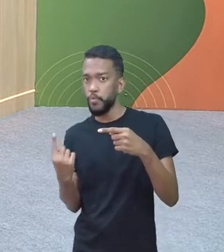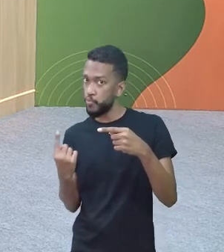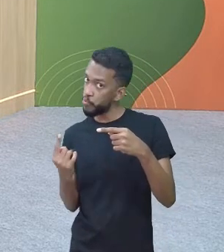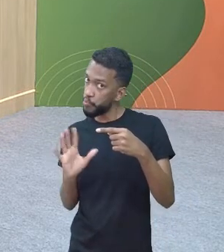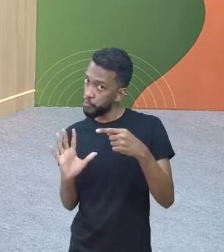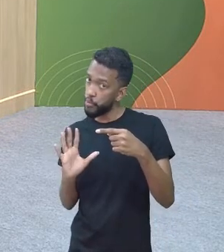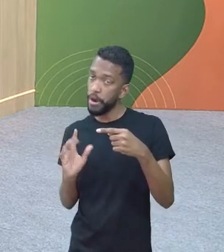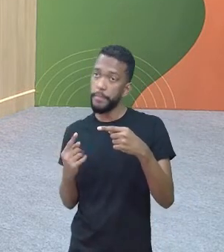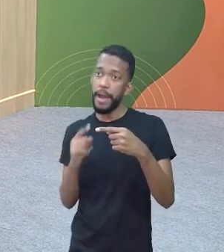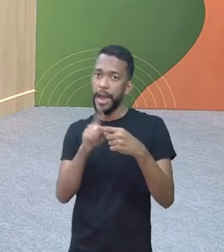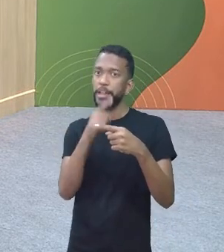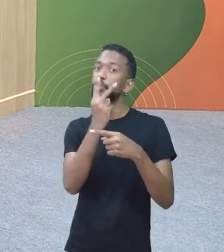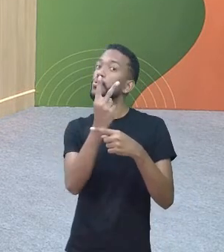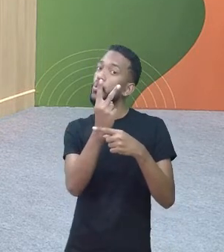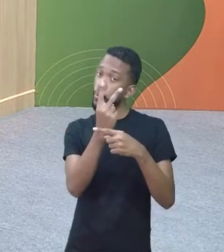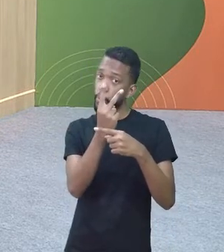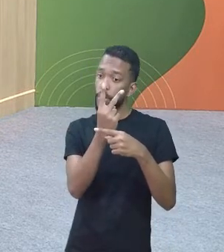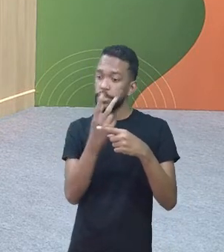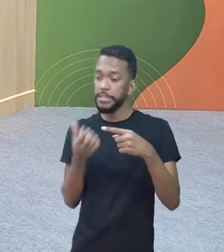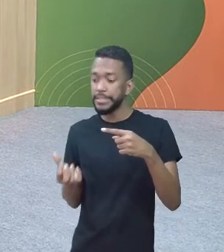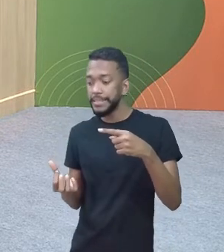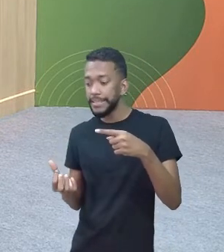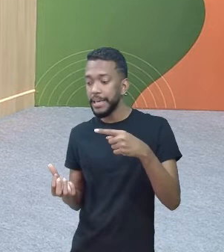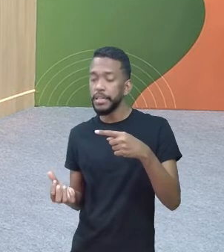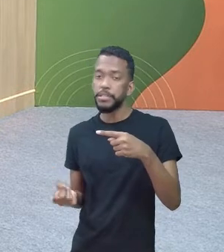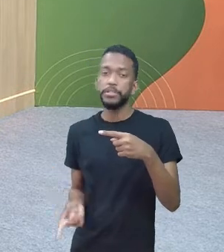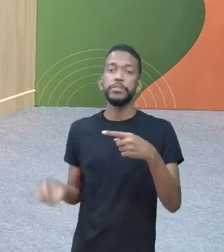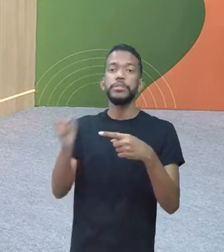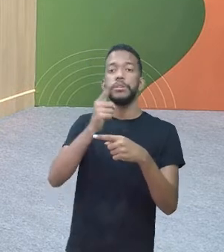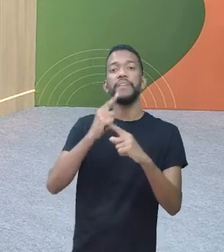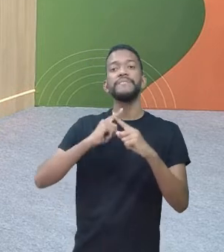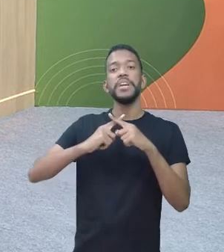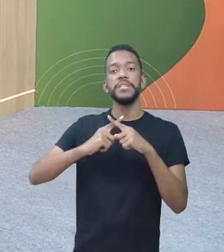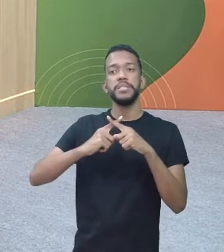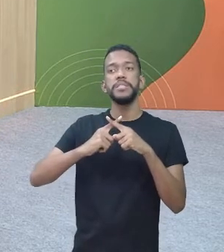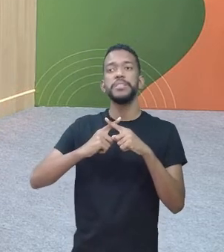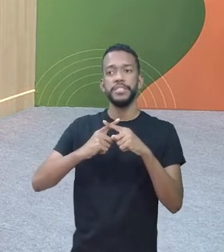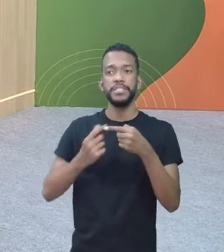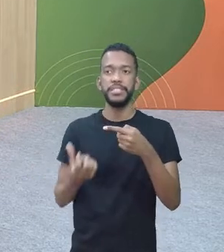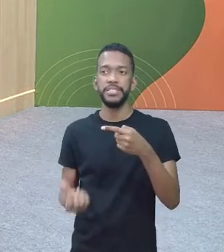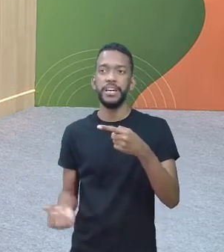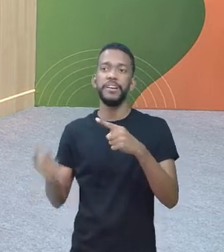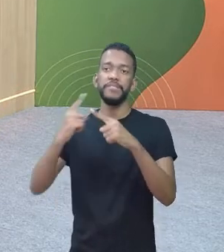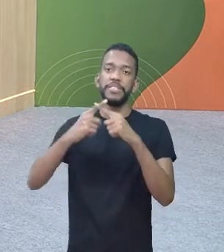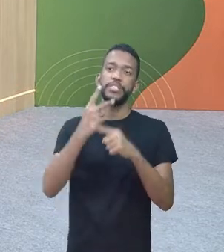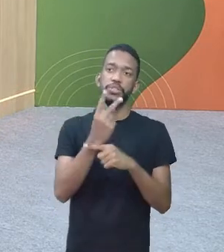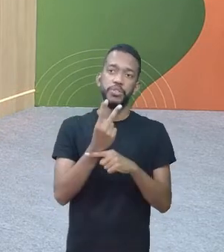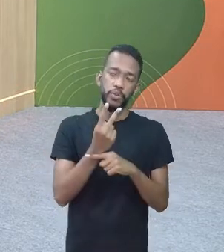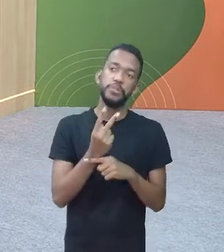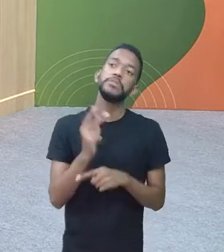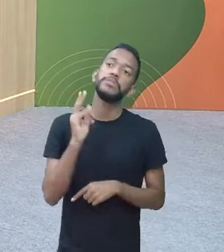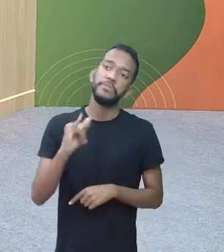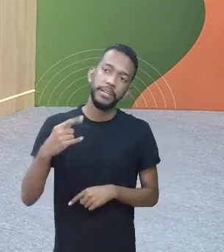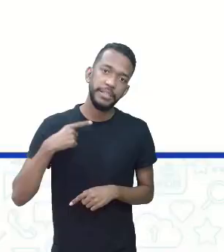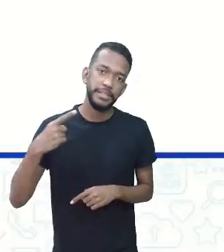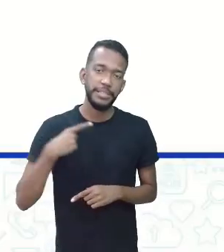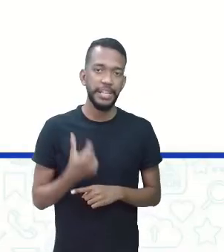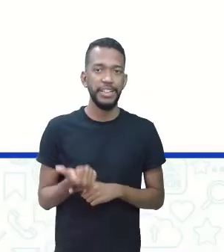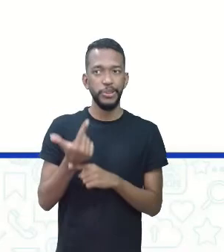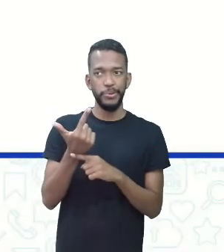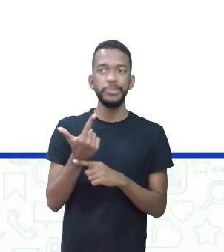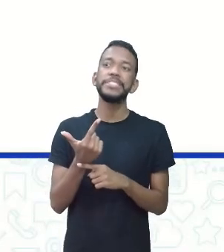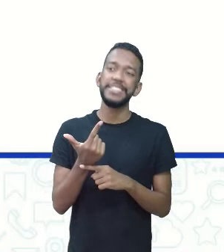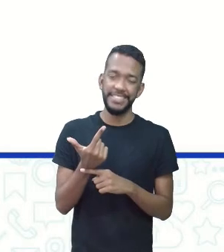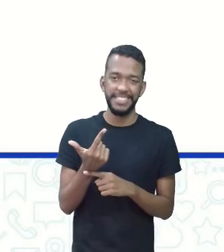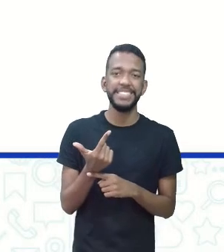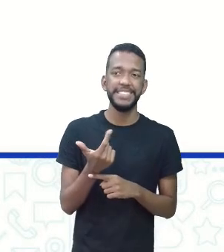parte. Mas aqui está dizendo que a gente pegou 2, né? Então, vezes 2, a gente vai ter 12 balinhas de